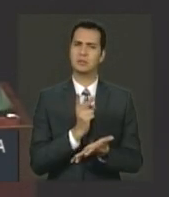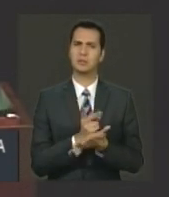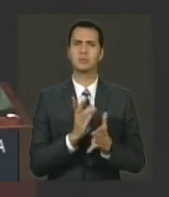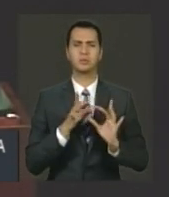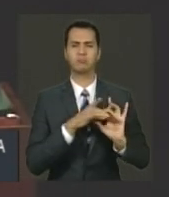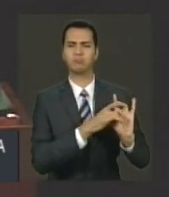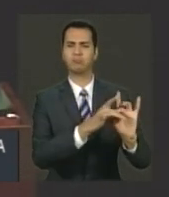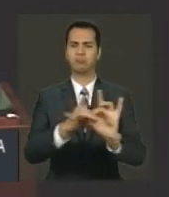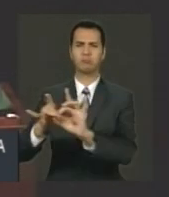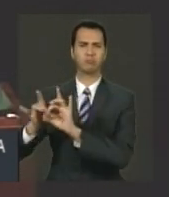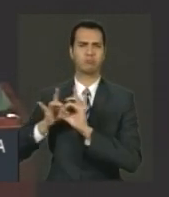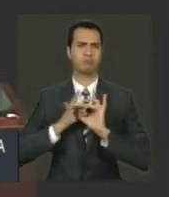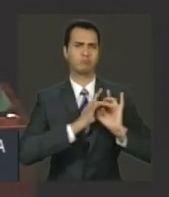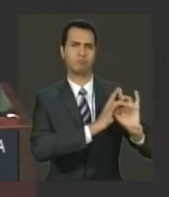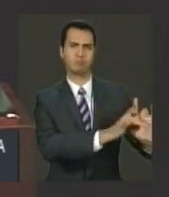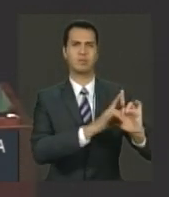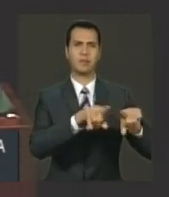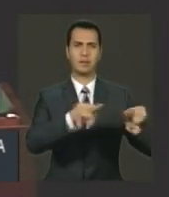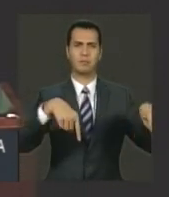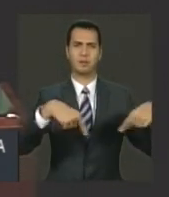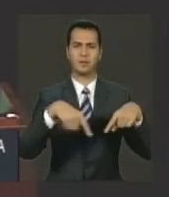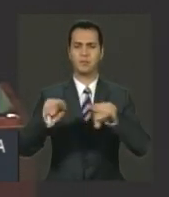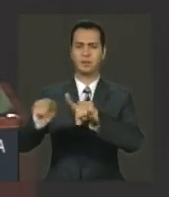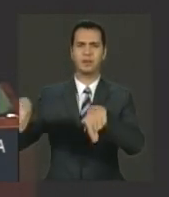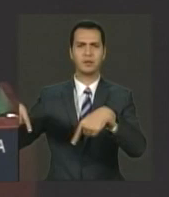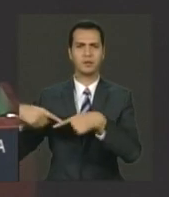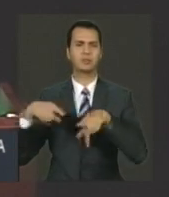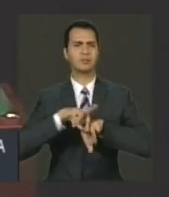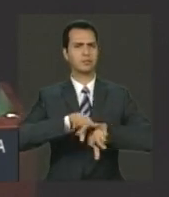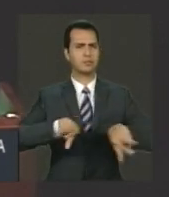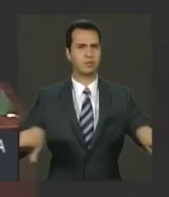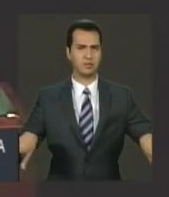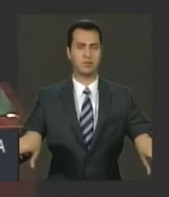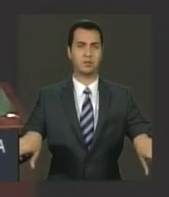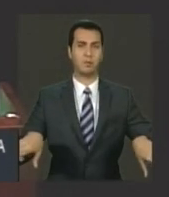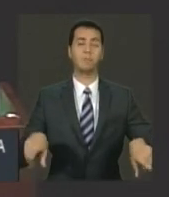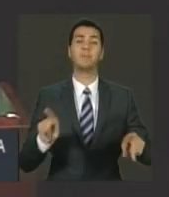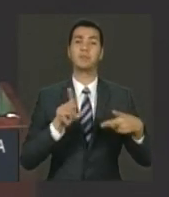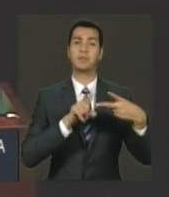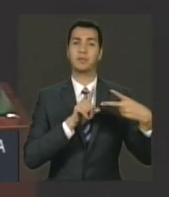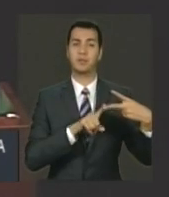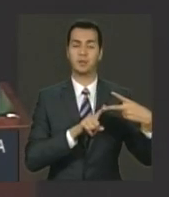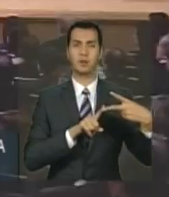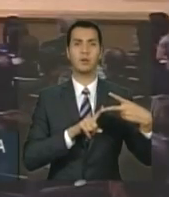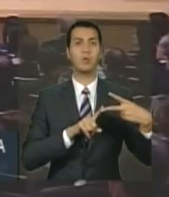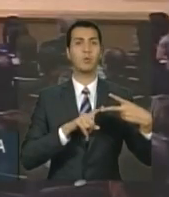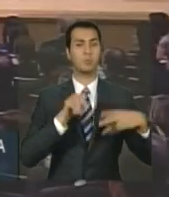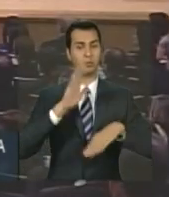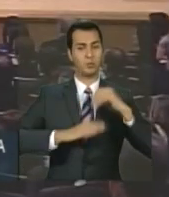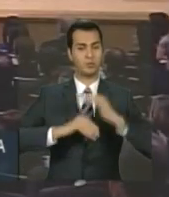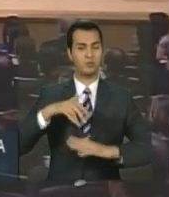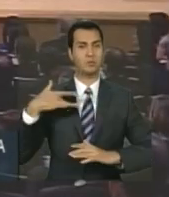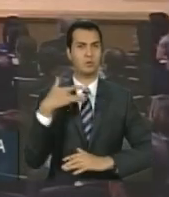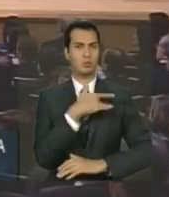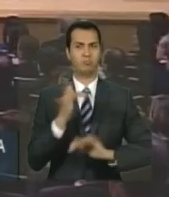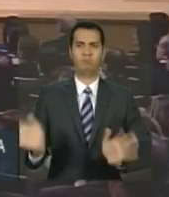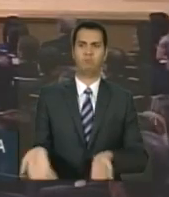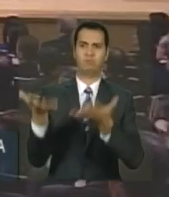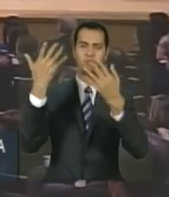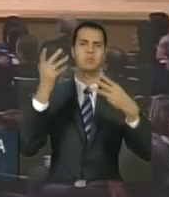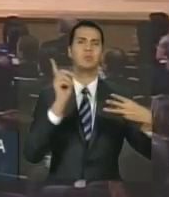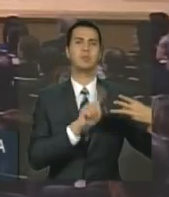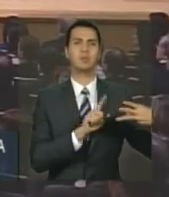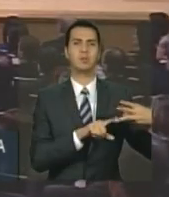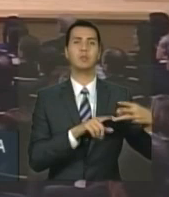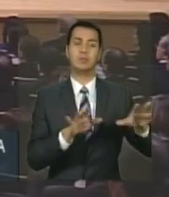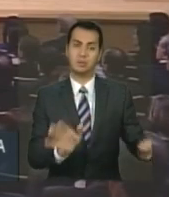diversos departamentos desta faculdade. O da valorização dos profissionais de saúde, o do estímulo ao